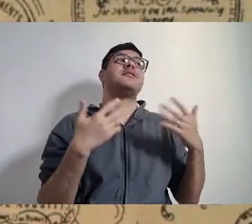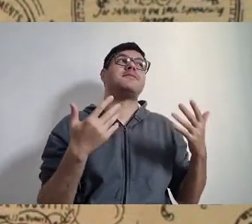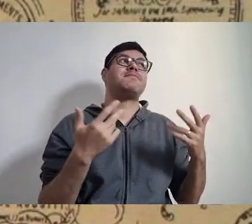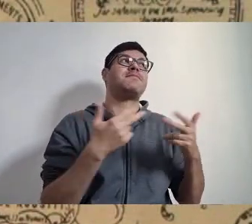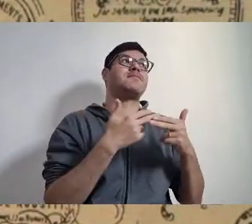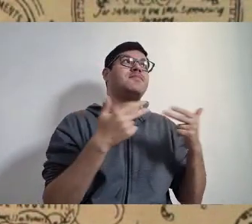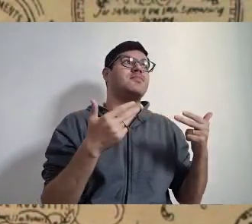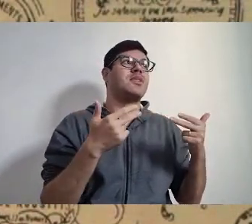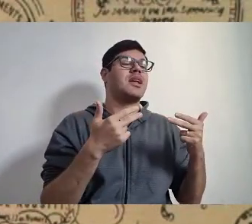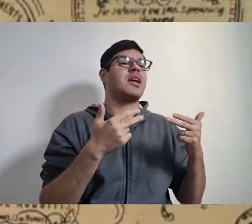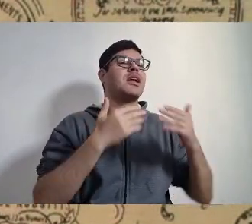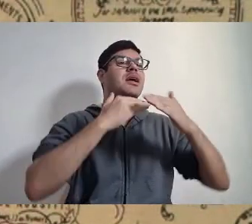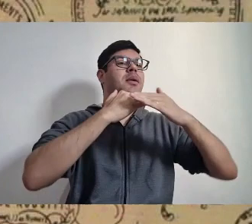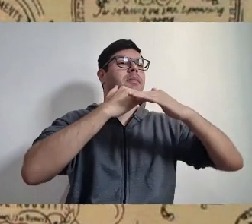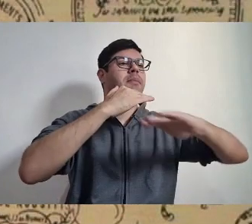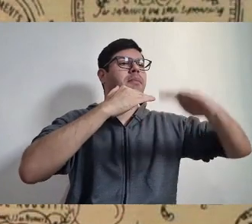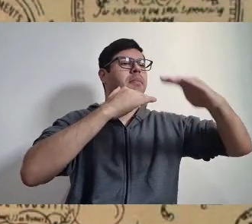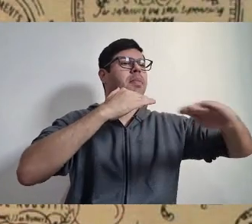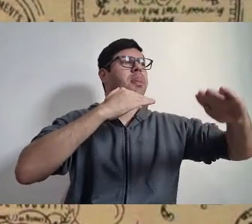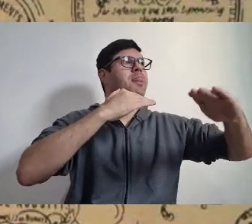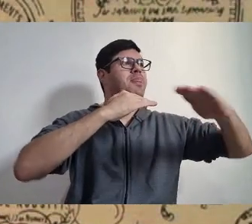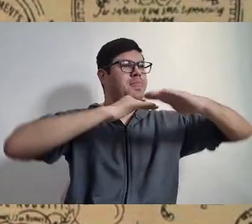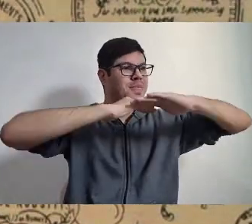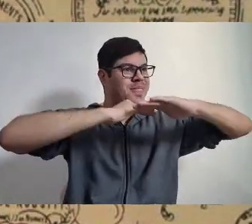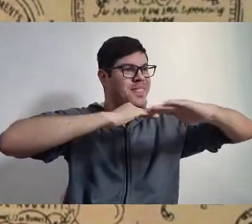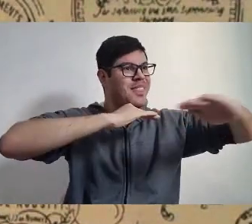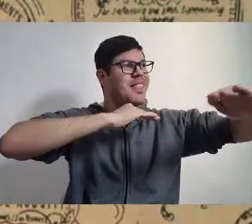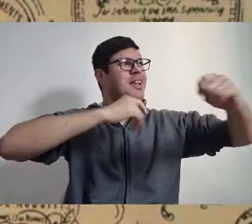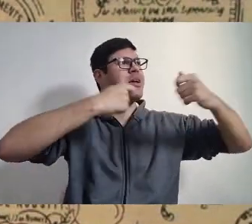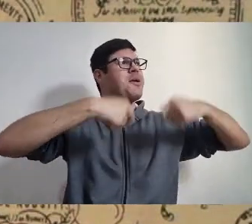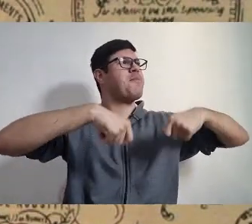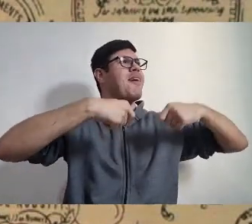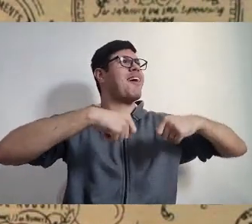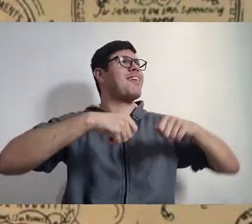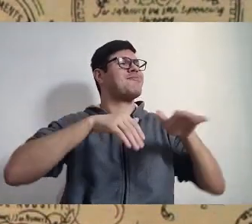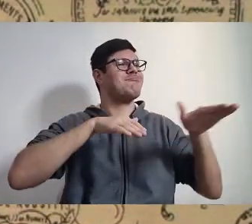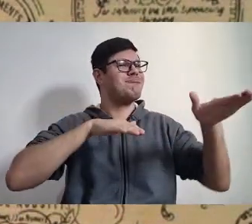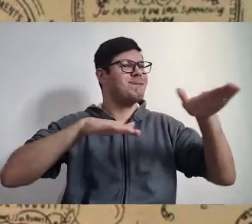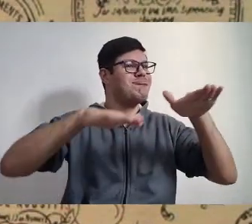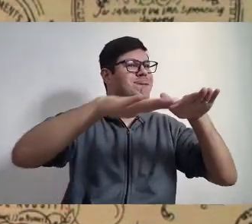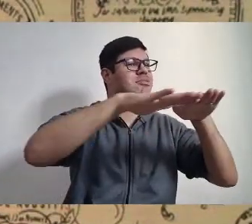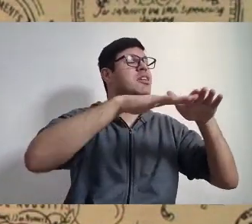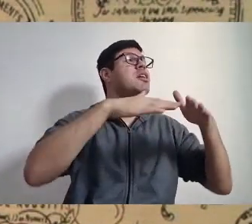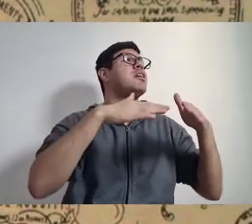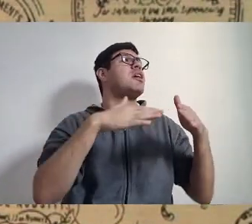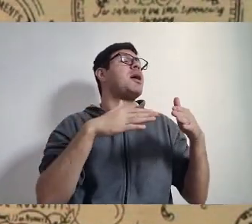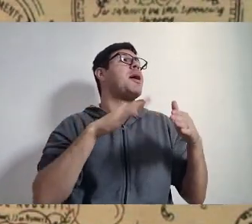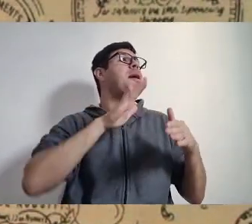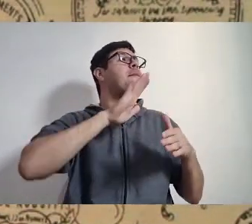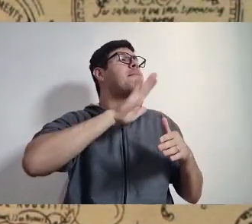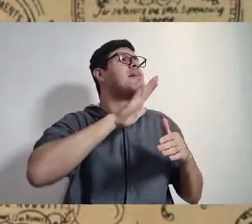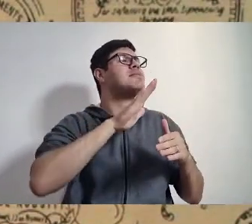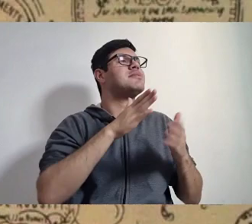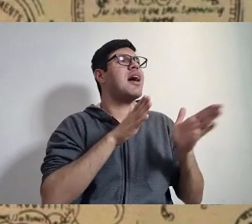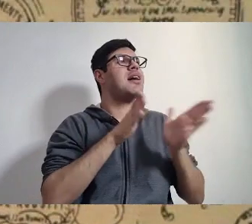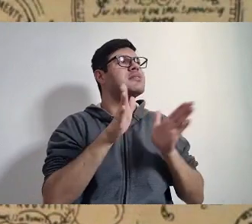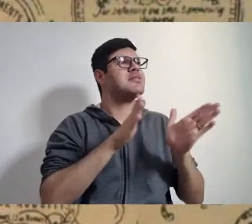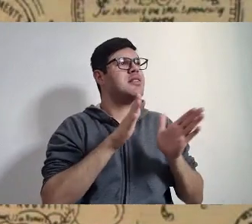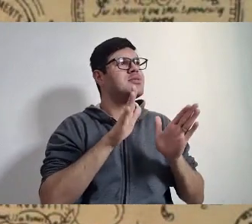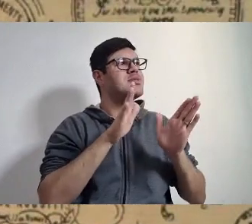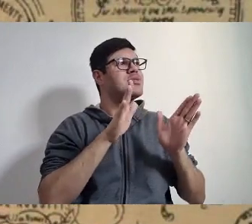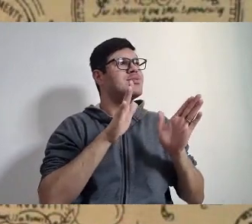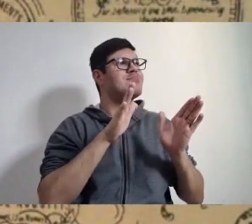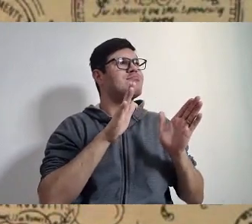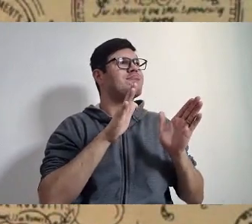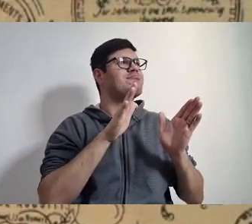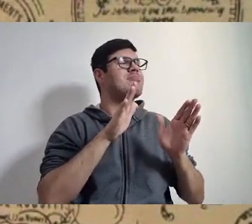tapar buraco e tal. A gente pode cobrar o porquê que não está tendo acesso para as pessoas. Mas a gente não consegue conceder e executar, porque